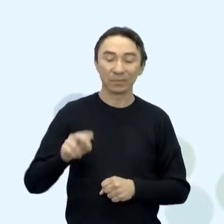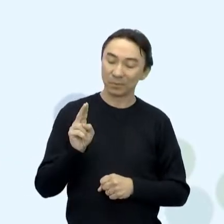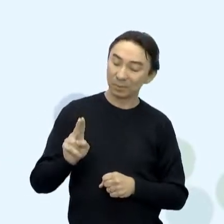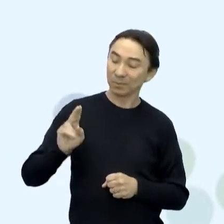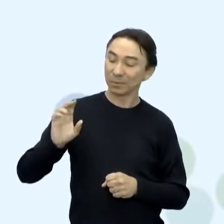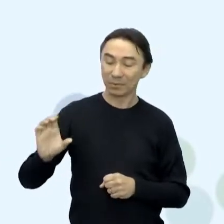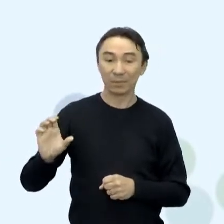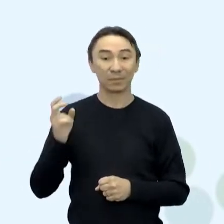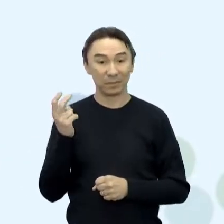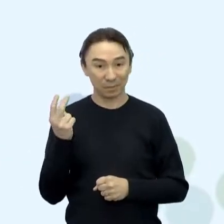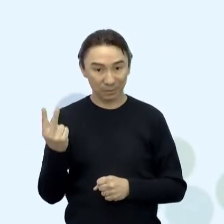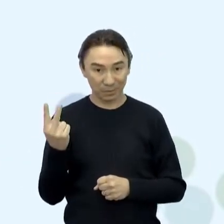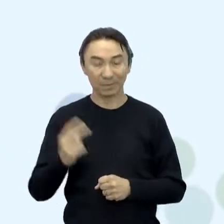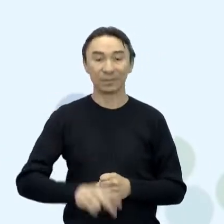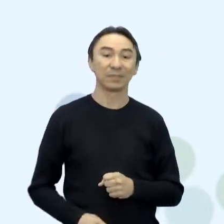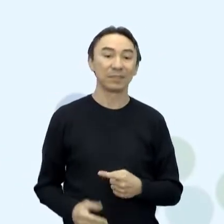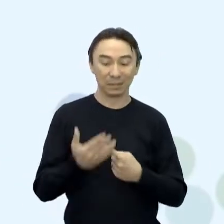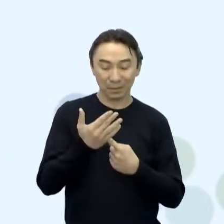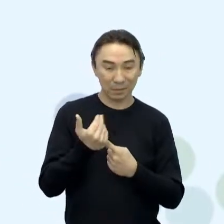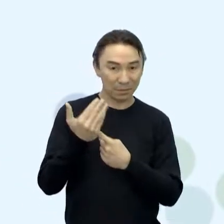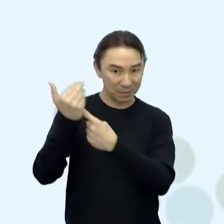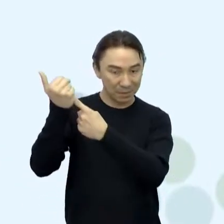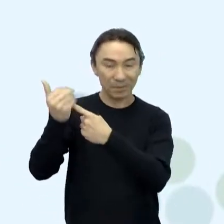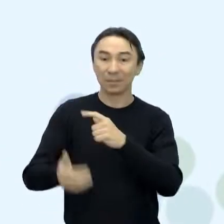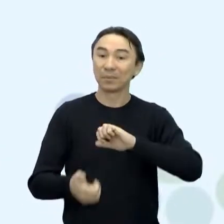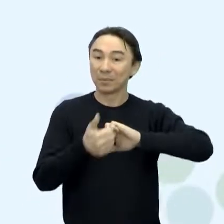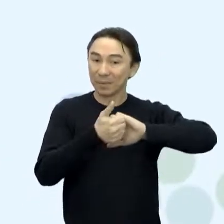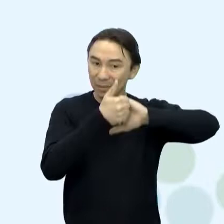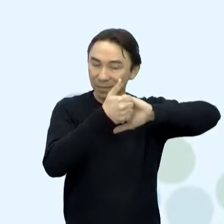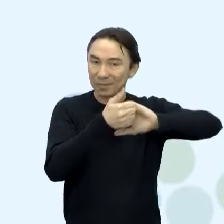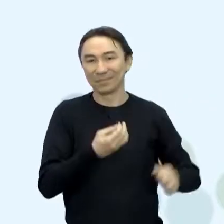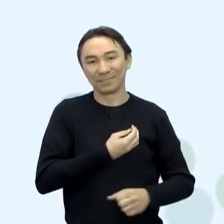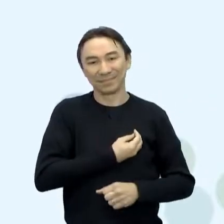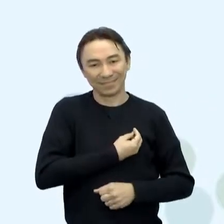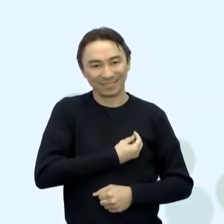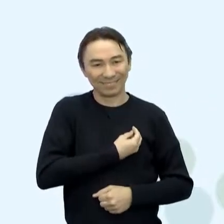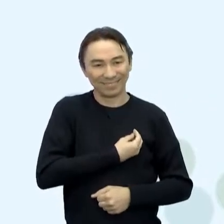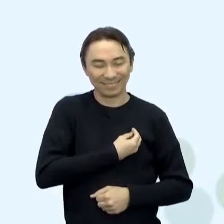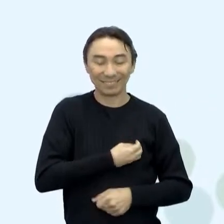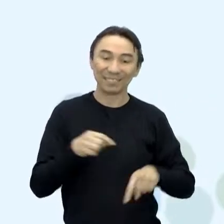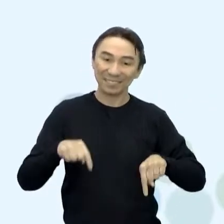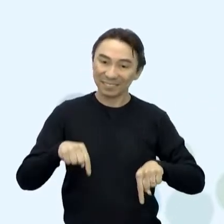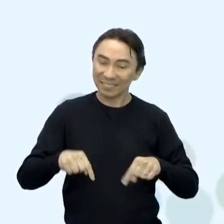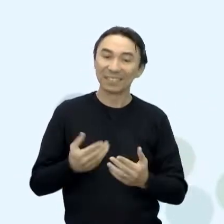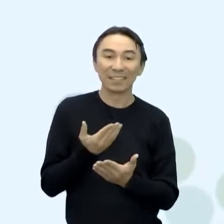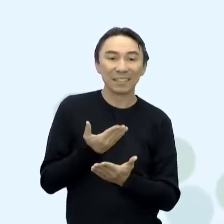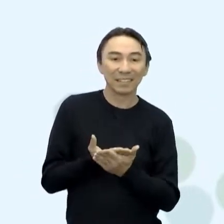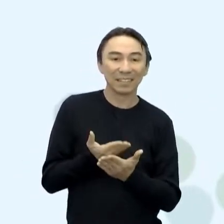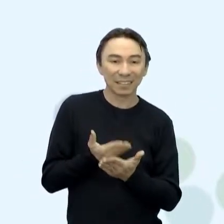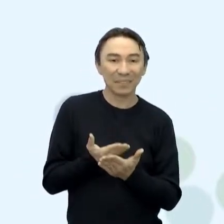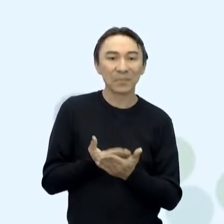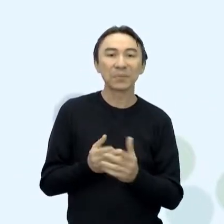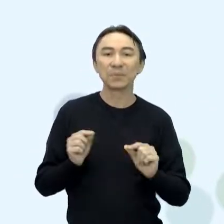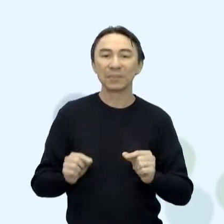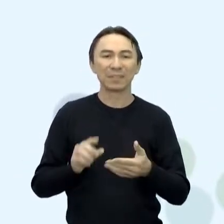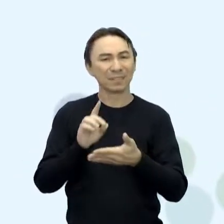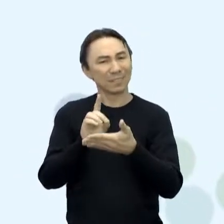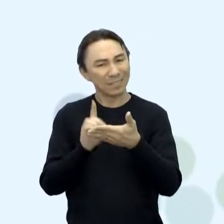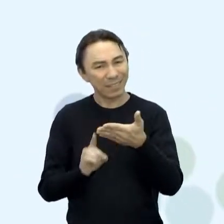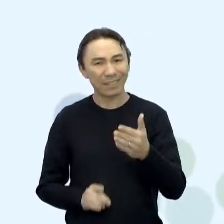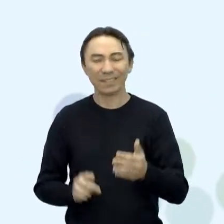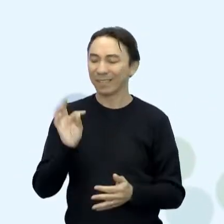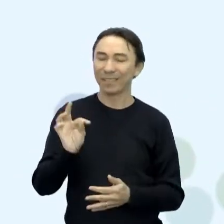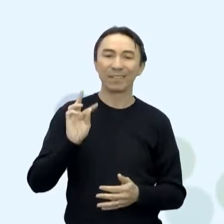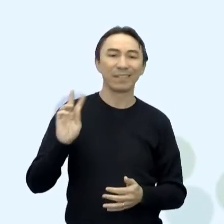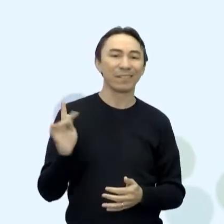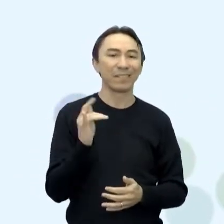2, tecnologia e qualidade de vida. E o nome dessa aula é Design Thinking. Estamos